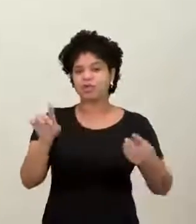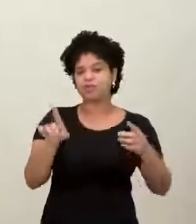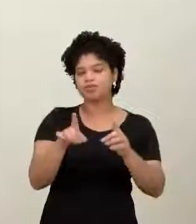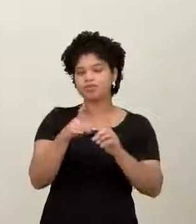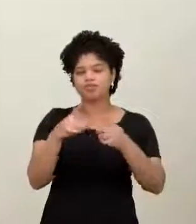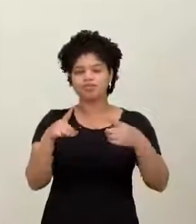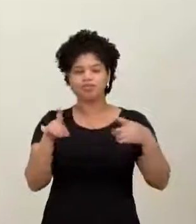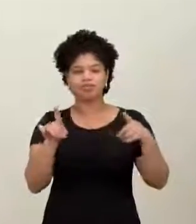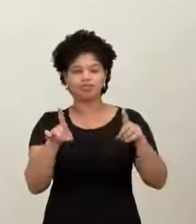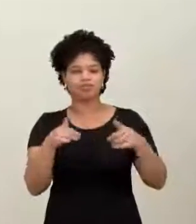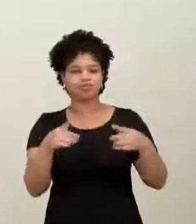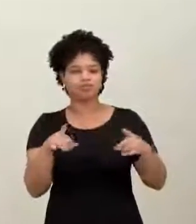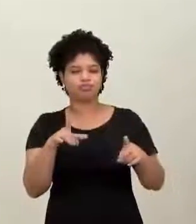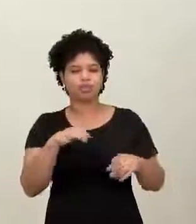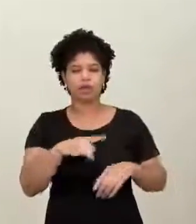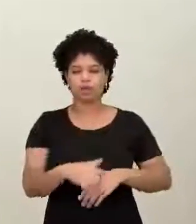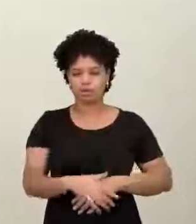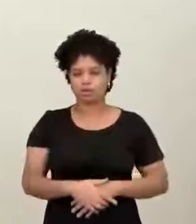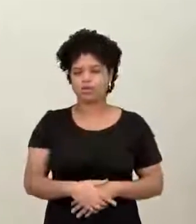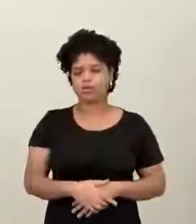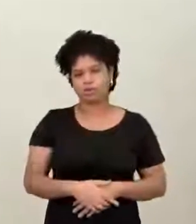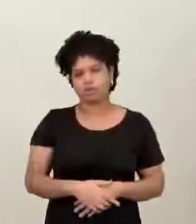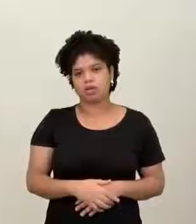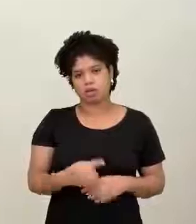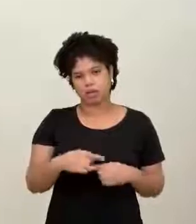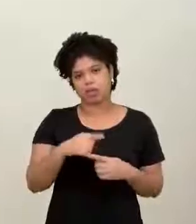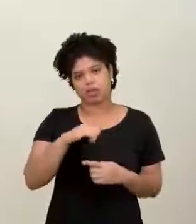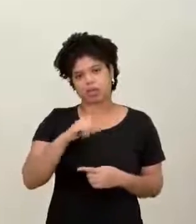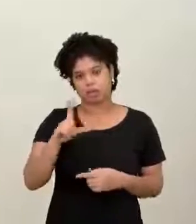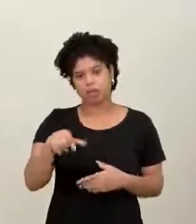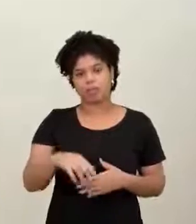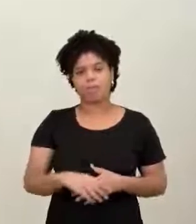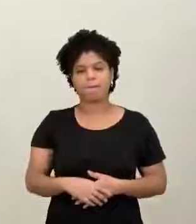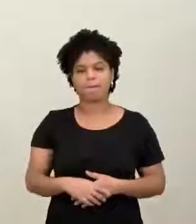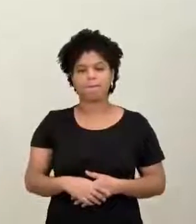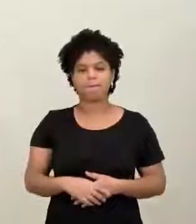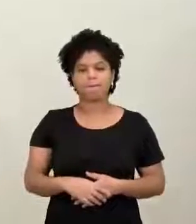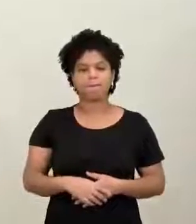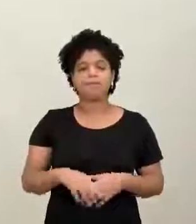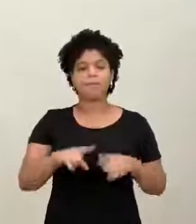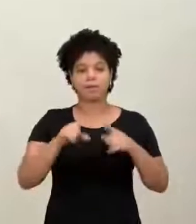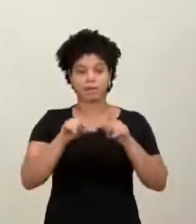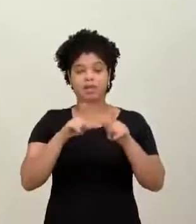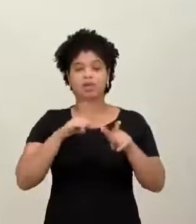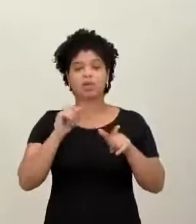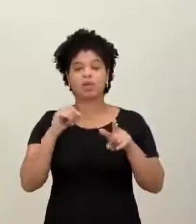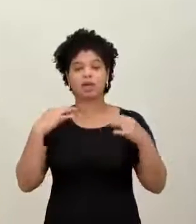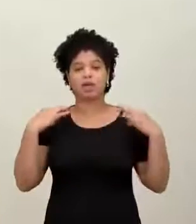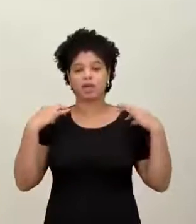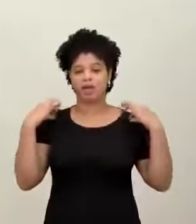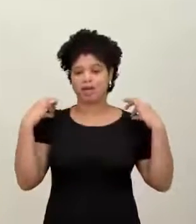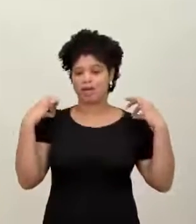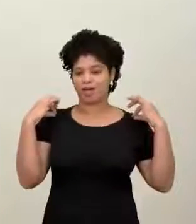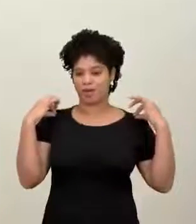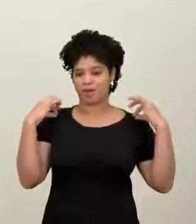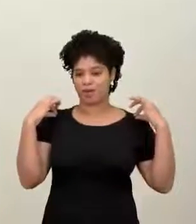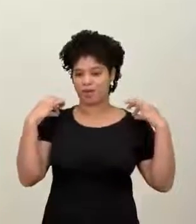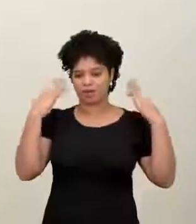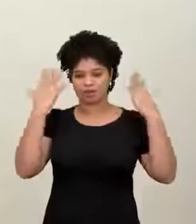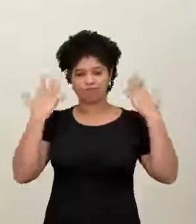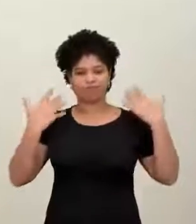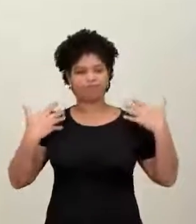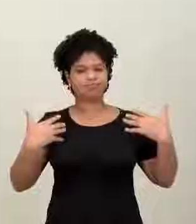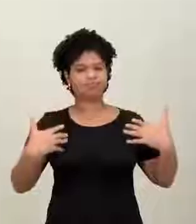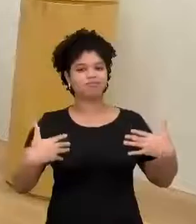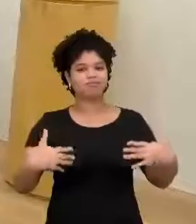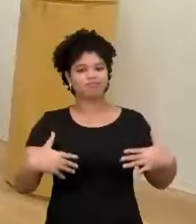todo, claro, mas normalmente você tem uma trilha sonora. Você tem o figurino, então você tem uma questão estética visual